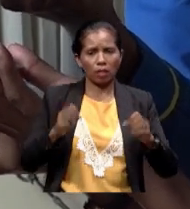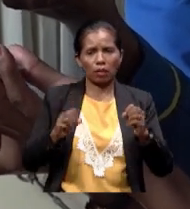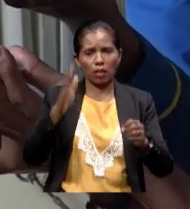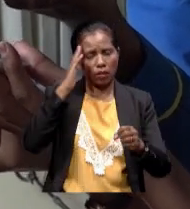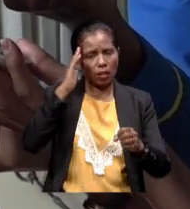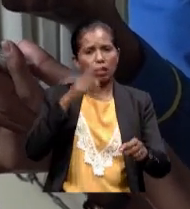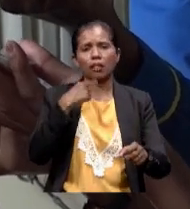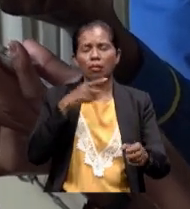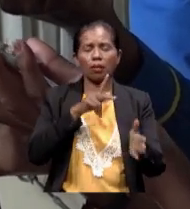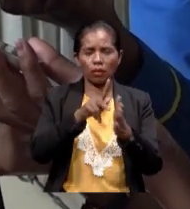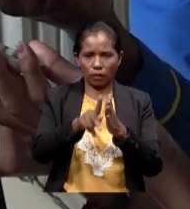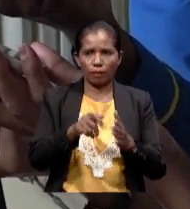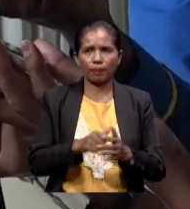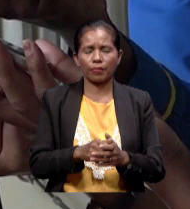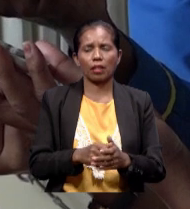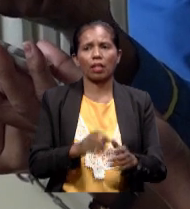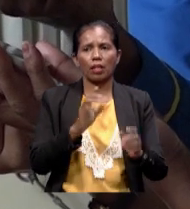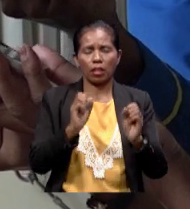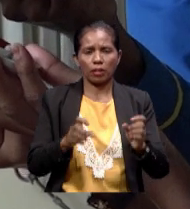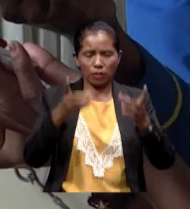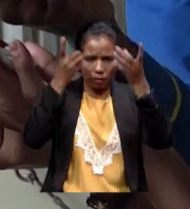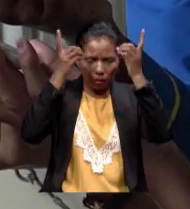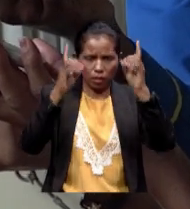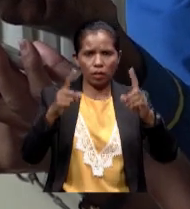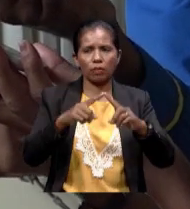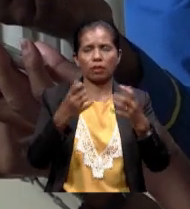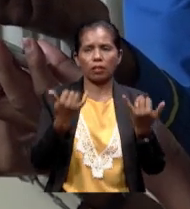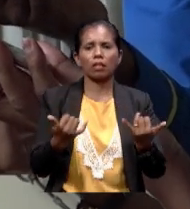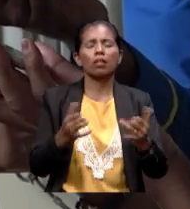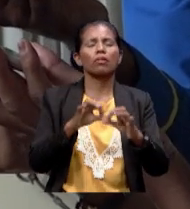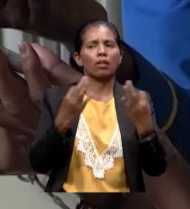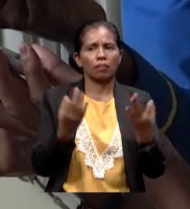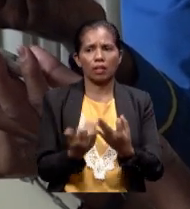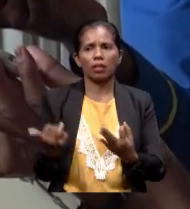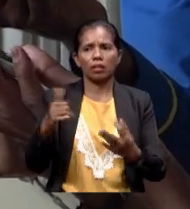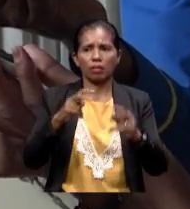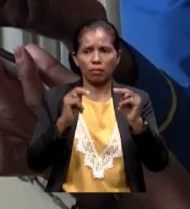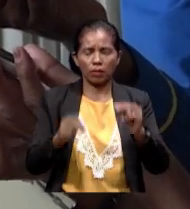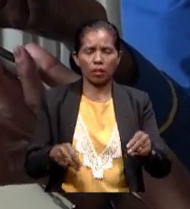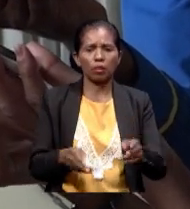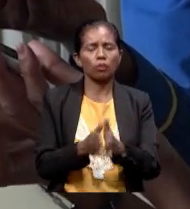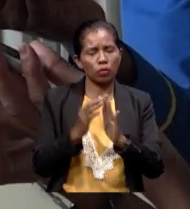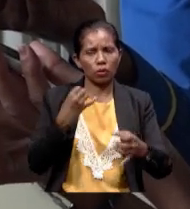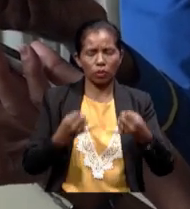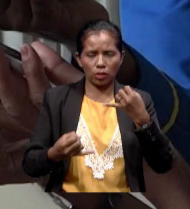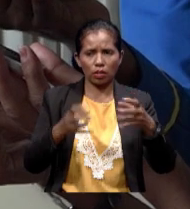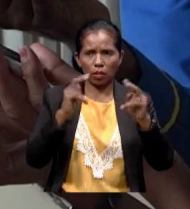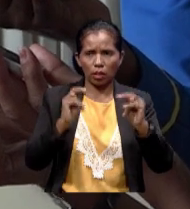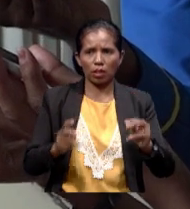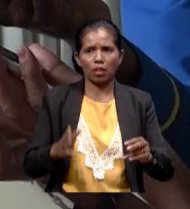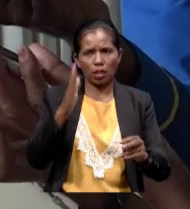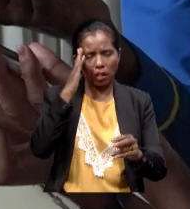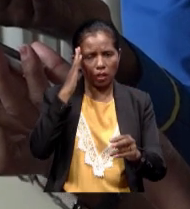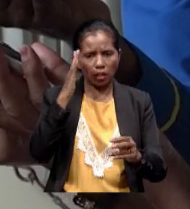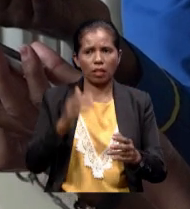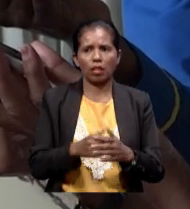kata ema nem mak oh lai autopsi se determina o in loro familia sir nem precisa justiça tem que atene tuir